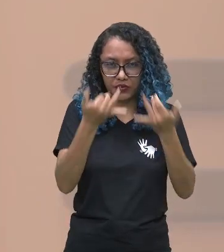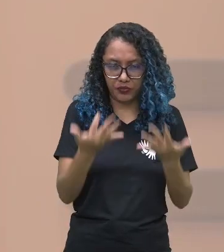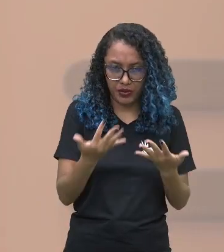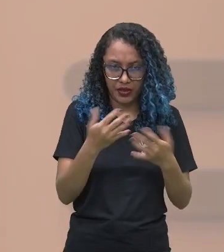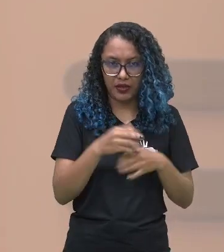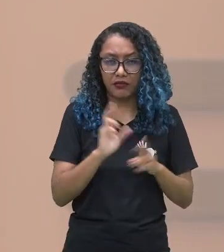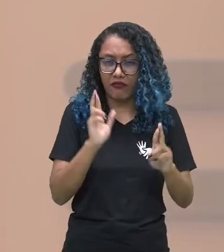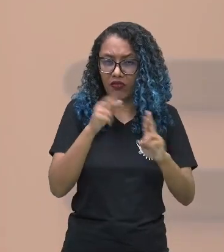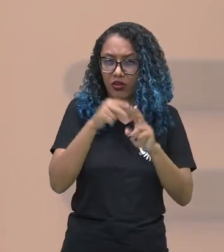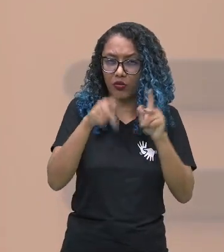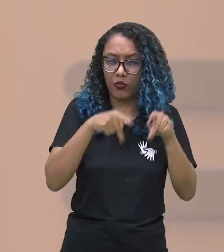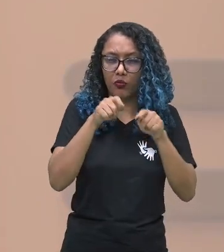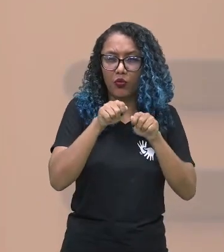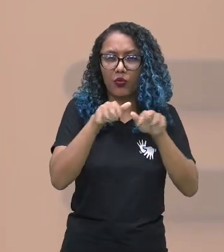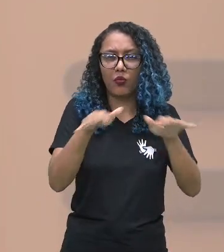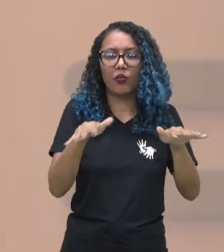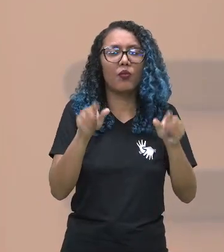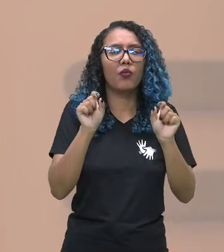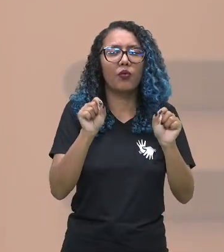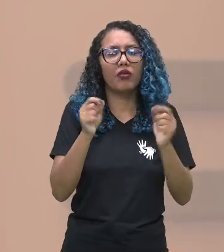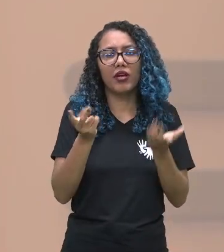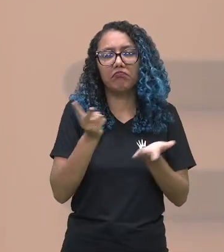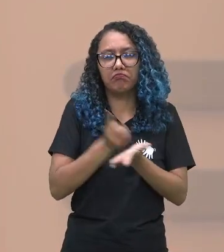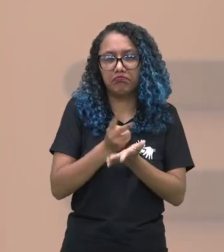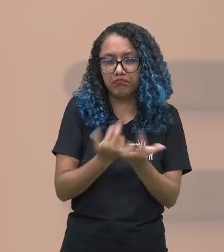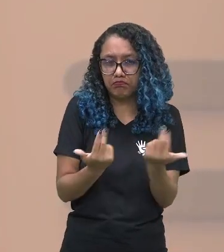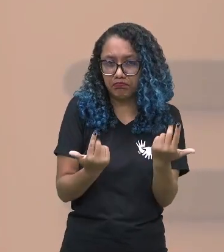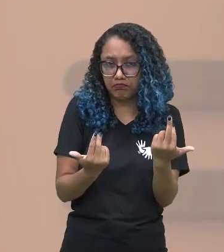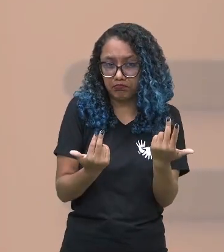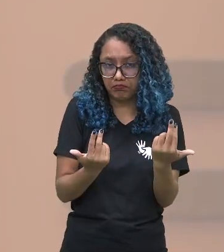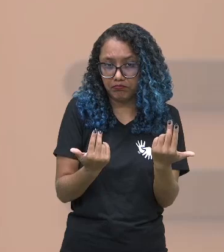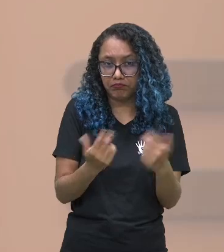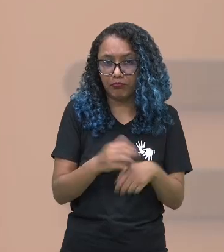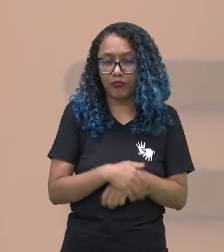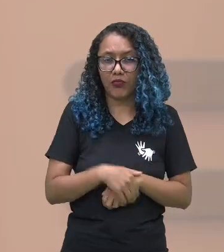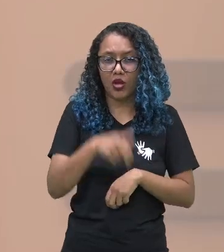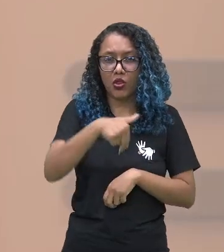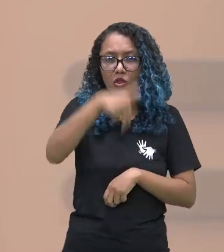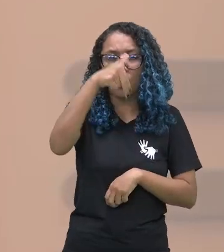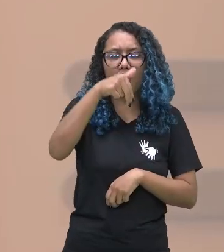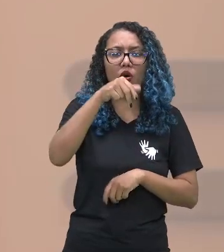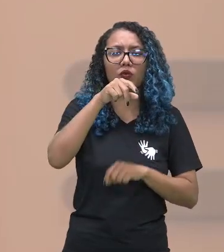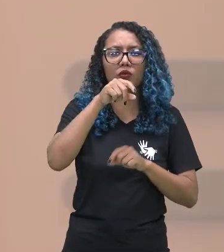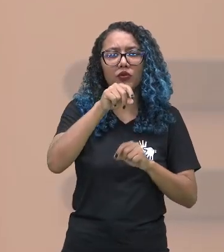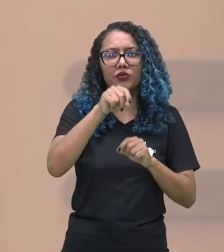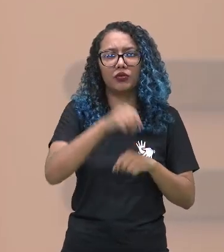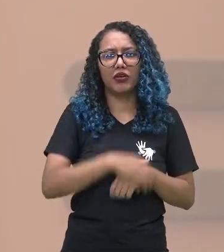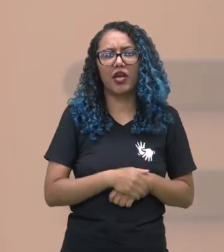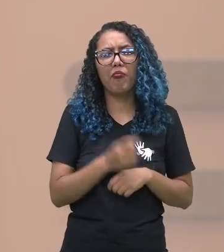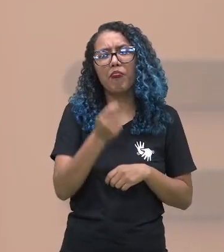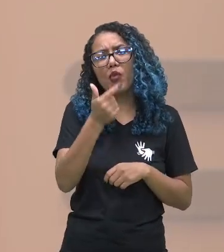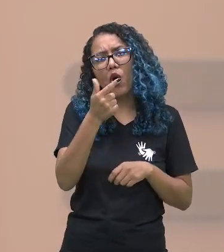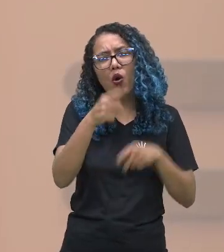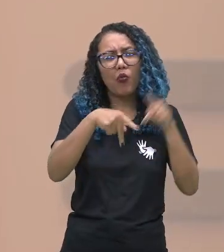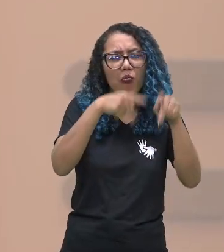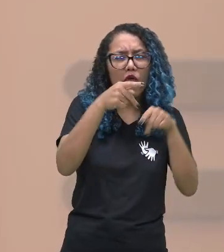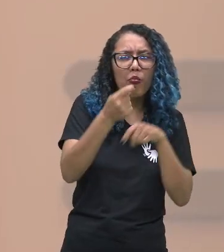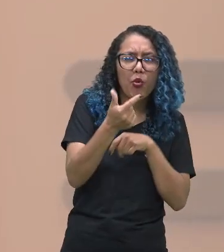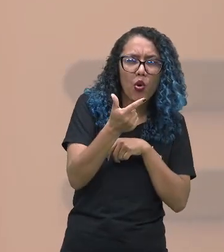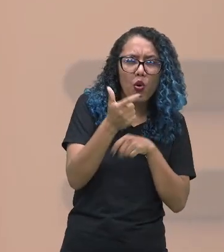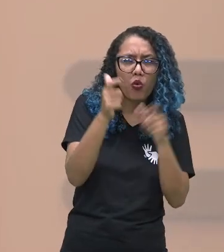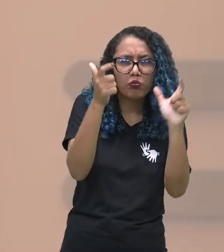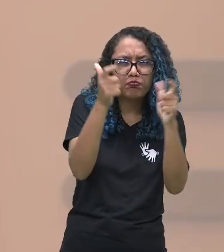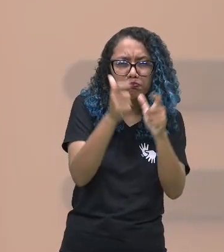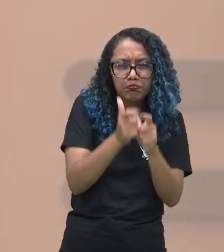que continuava do mesmo jeito. O norte do Brasil quase não era povoado, salvo aí